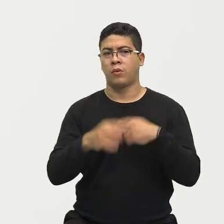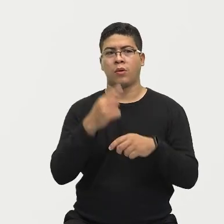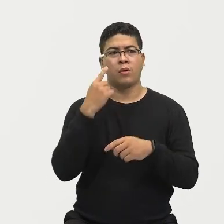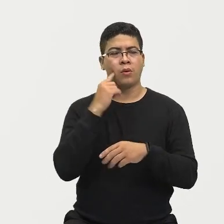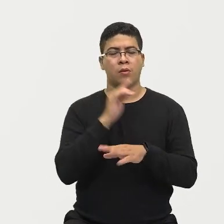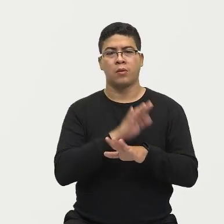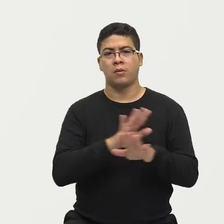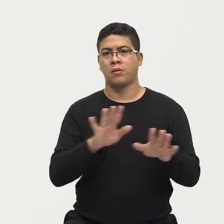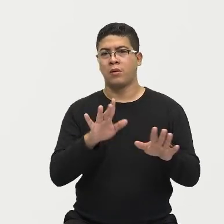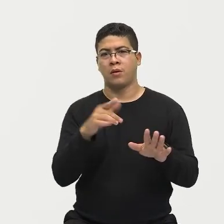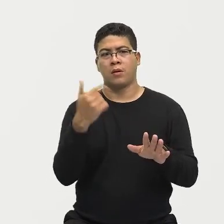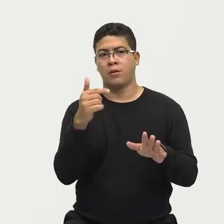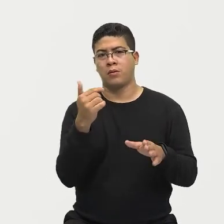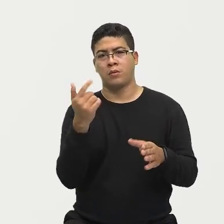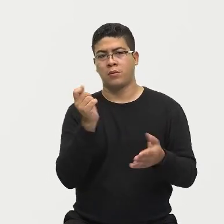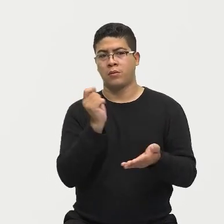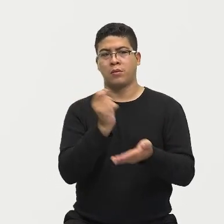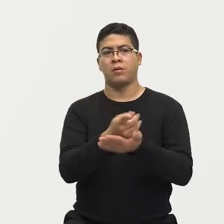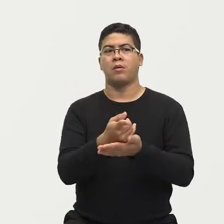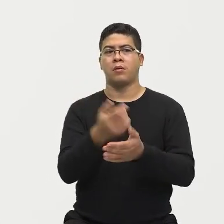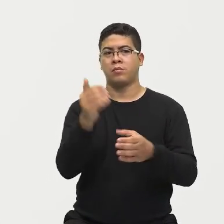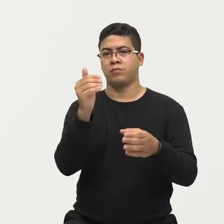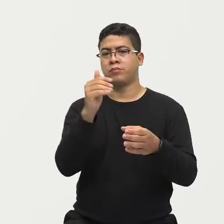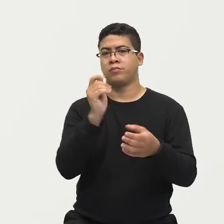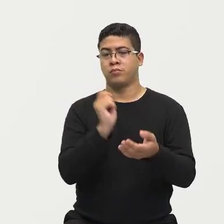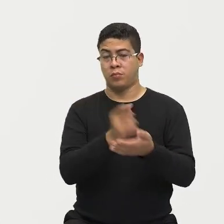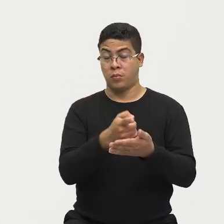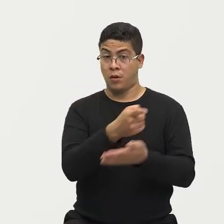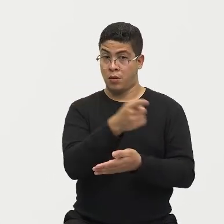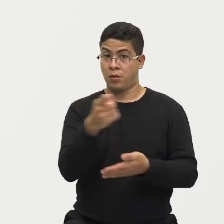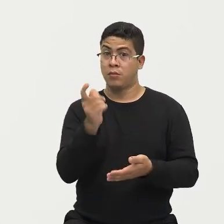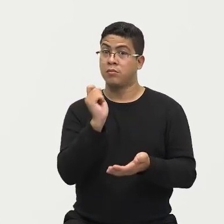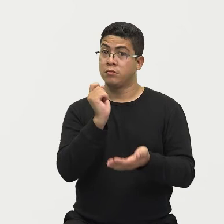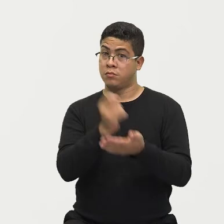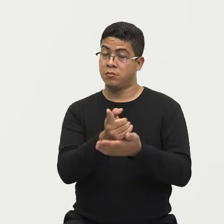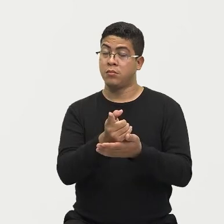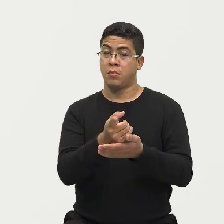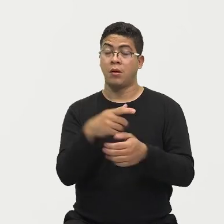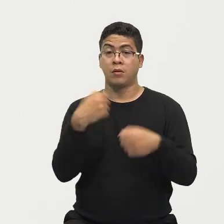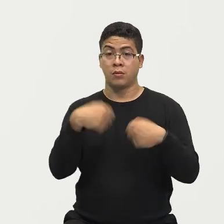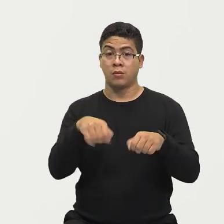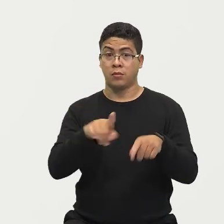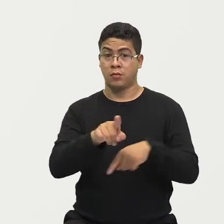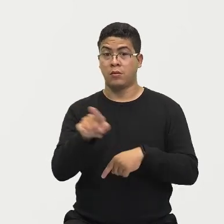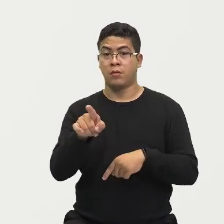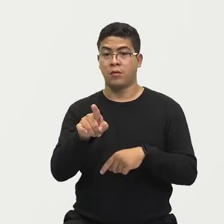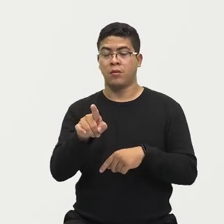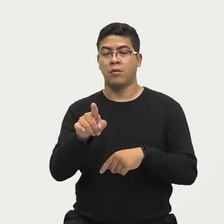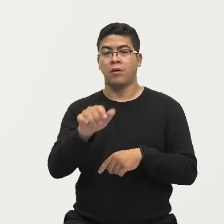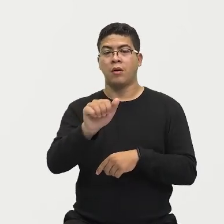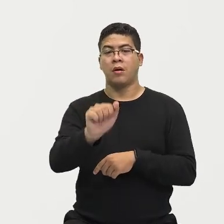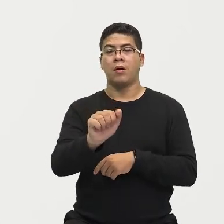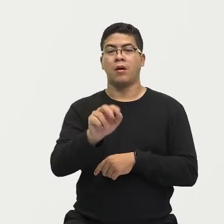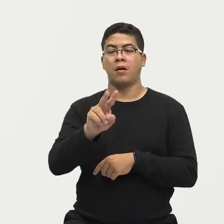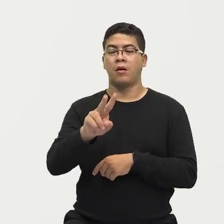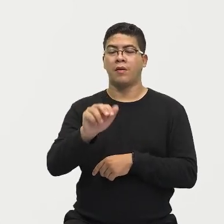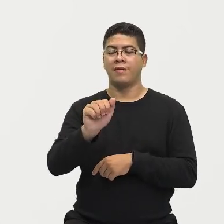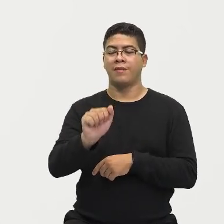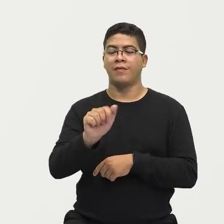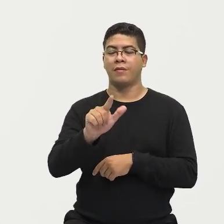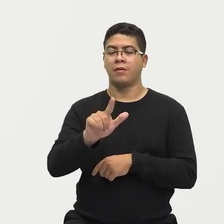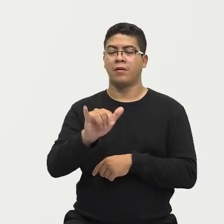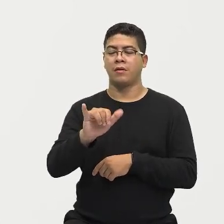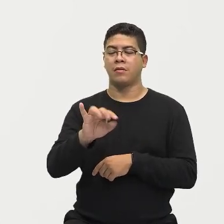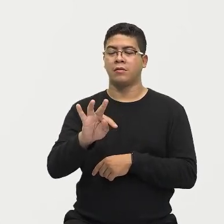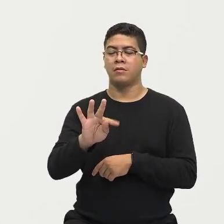né? Tu também não deve pagar as tuas contas, paga as tuas contas. Você vai precisar de um avalista. Vai precisar de um avalista.